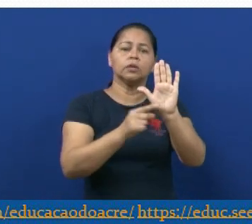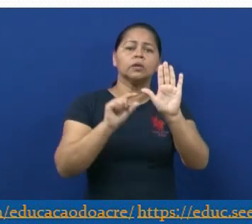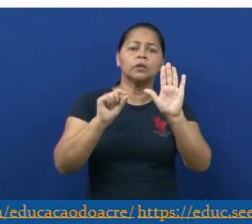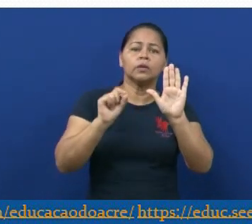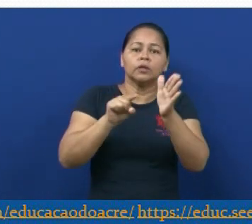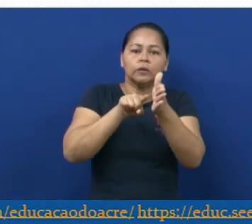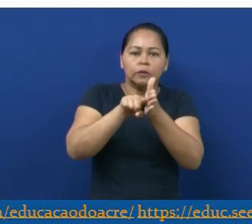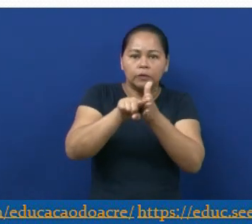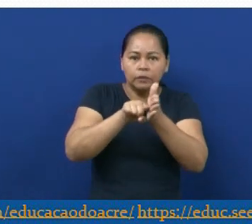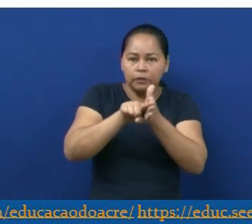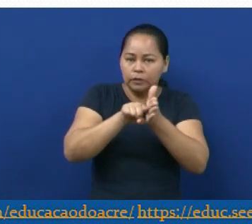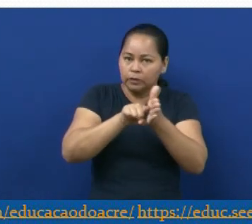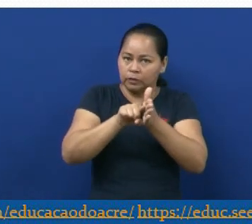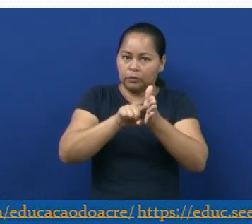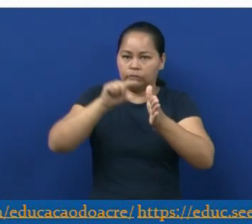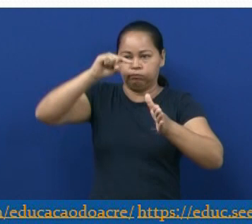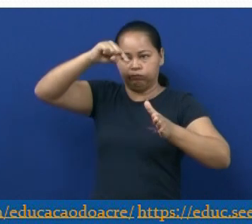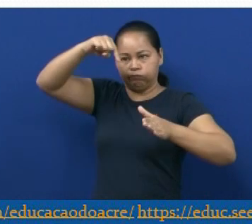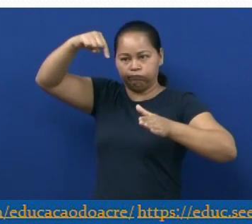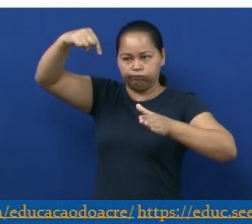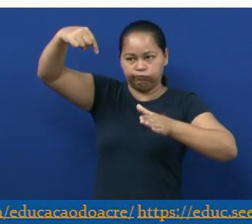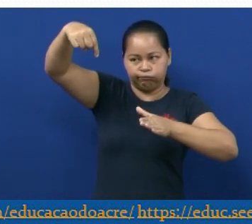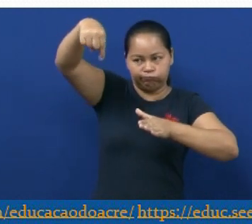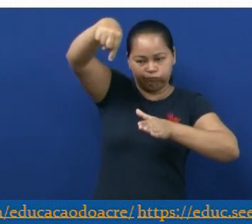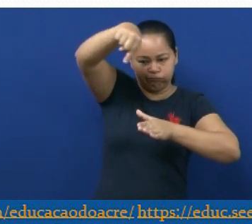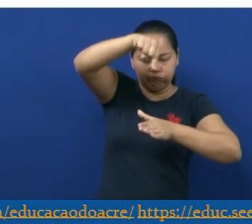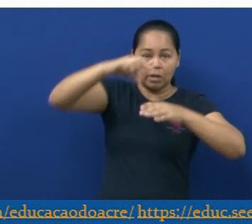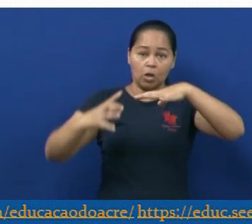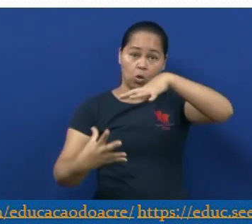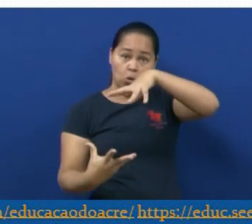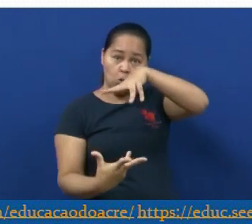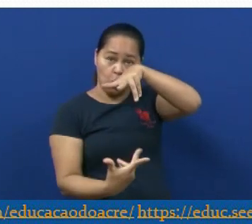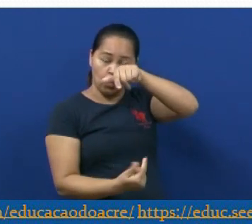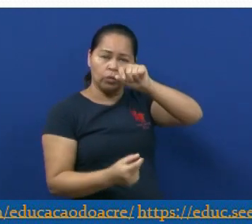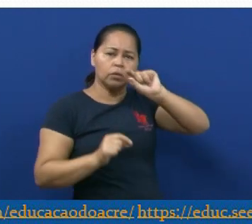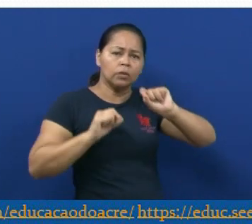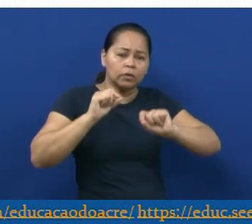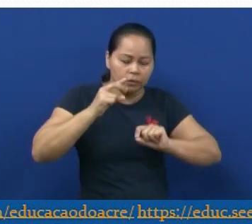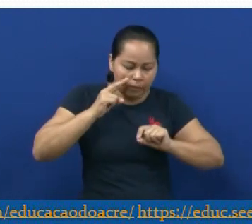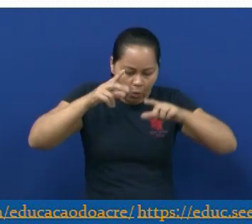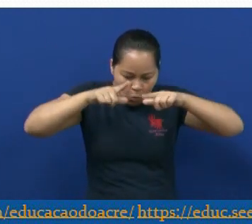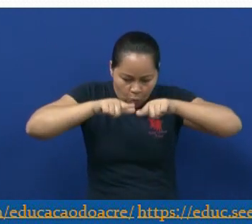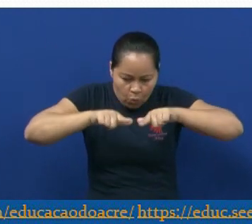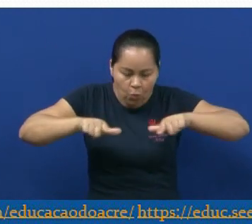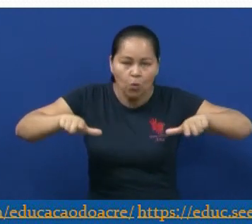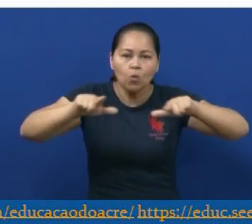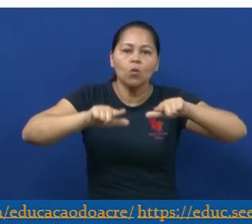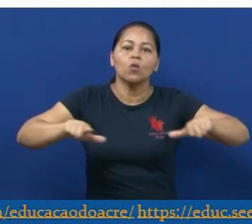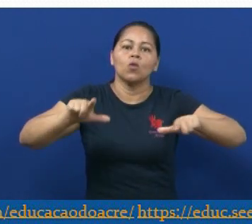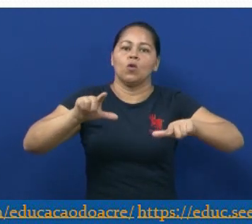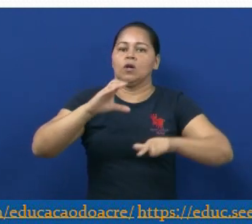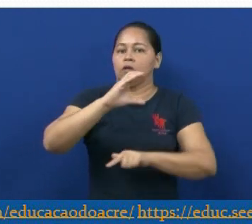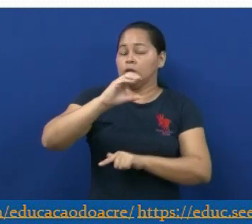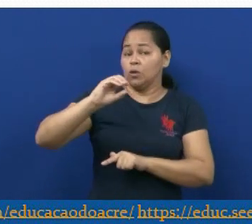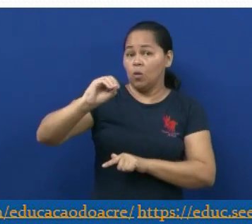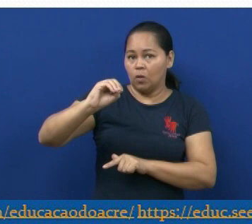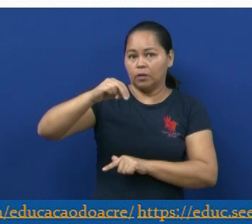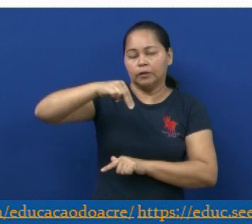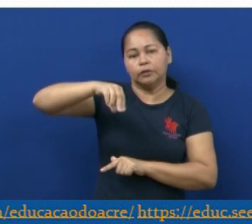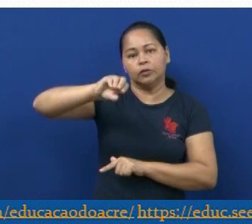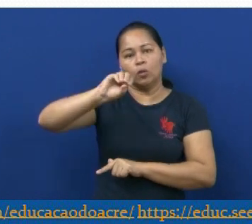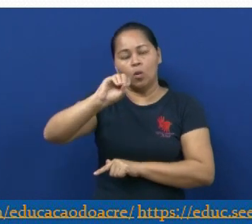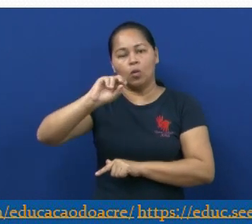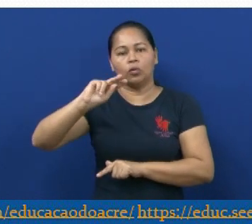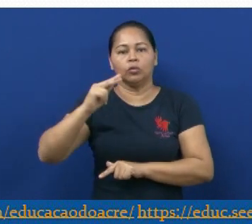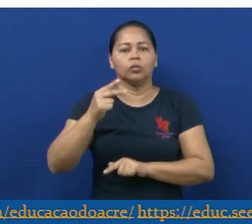Pesquisas Espaciais, que ele informou que houve uma grande redução da concentração de CO e NO2, que é